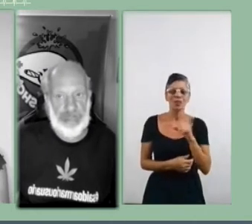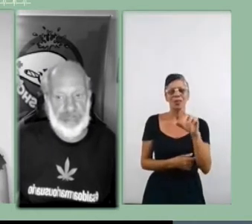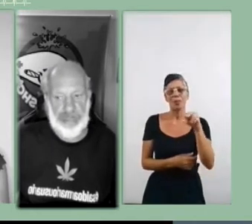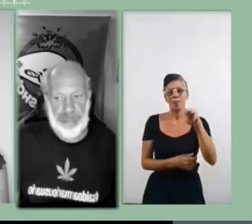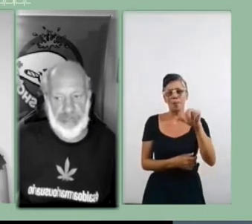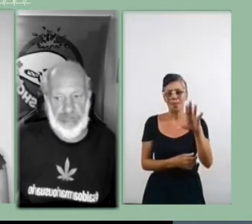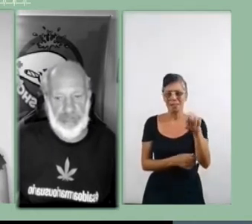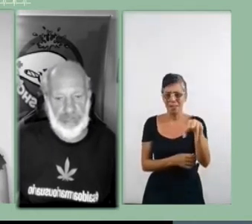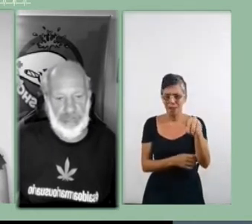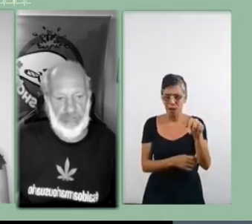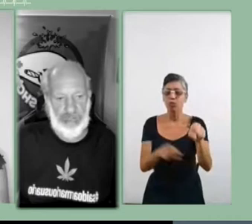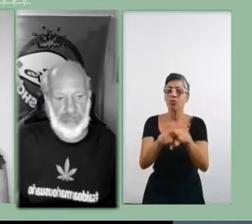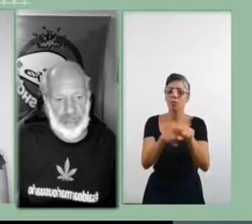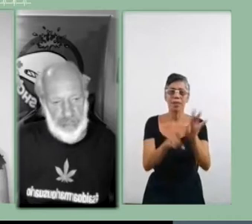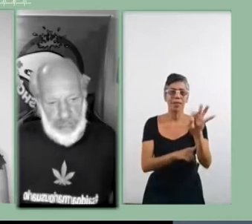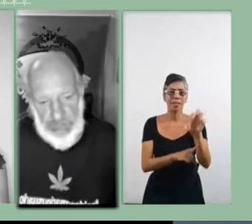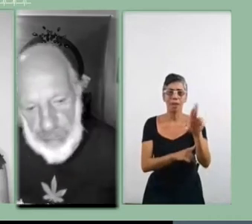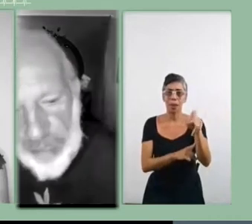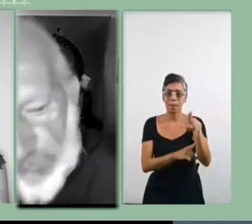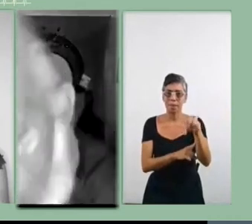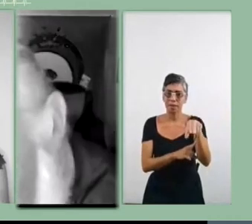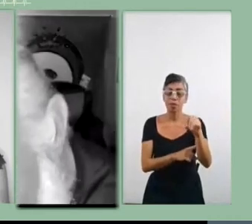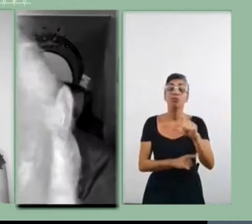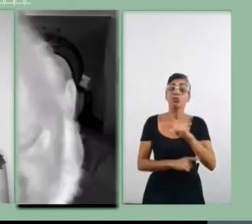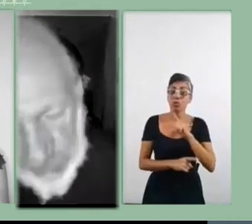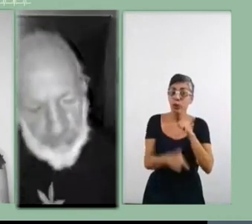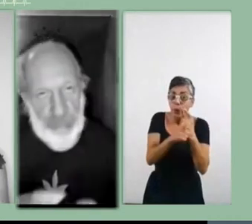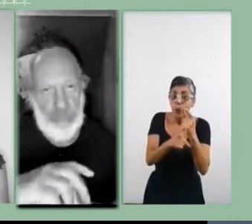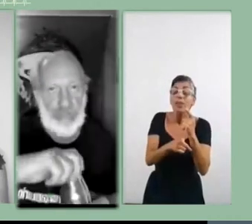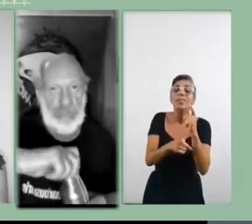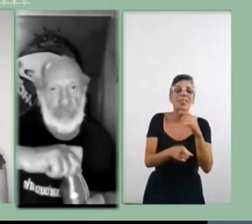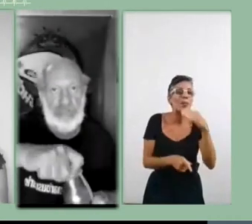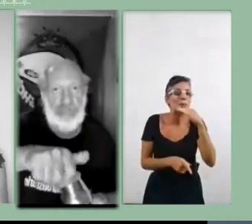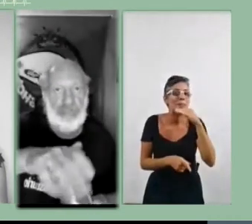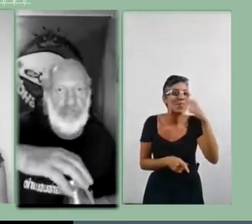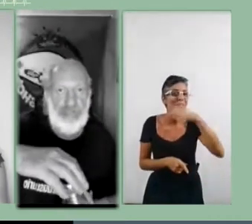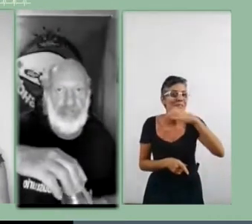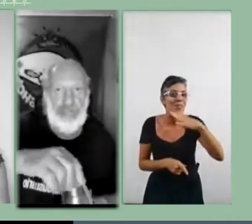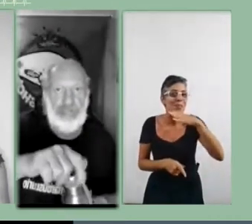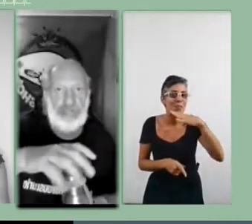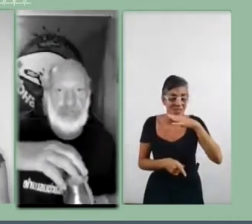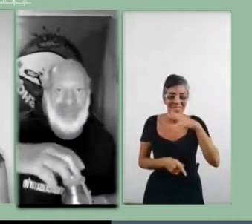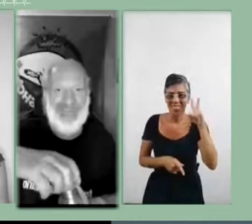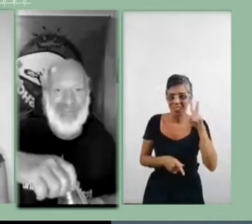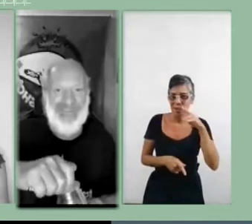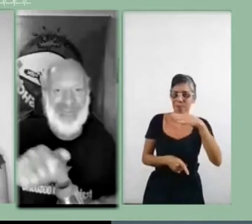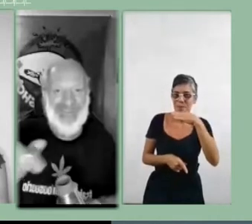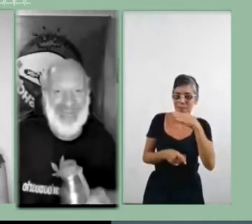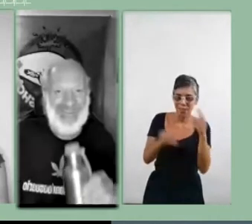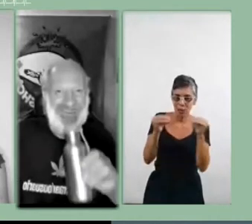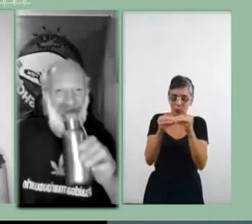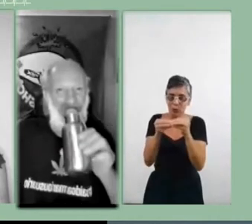encontrados tanto na manga, que a gente sabe, aquela lenda que a manga ajuda na onda da cannabis, quanto